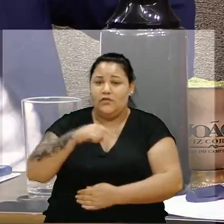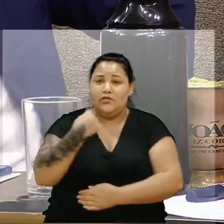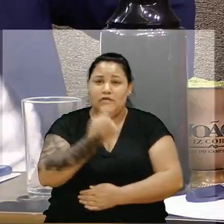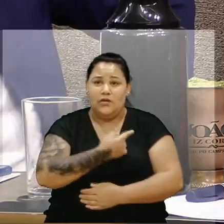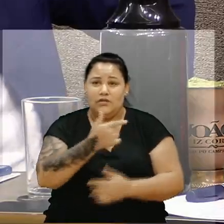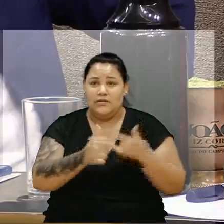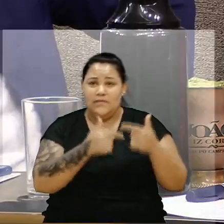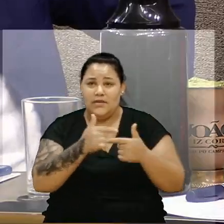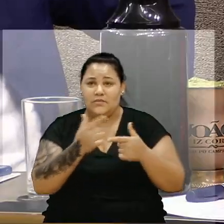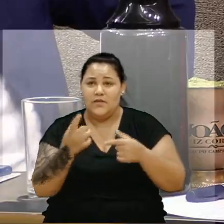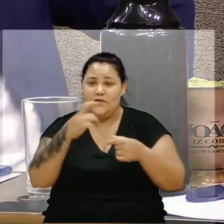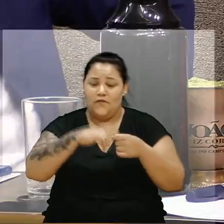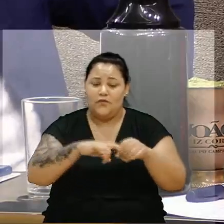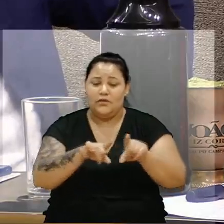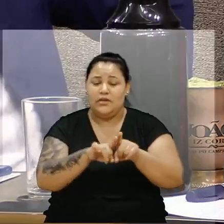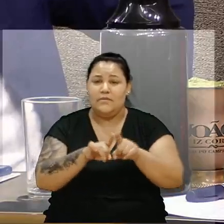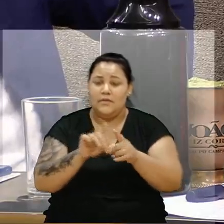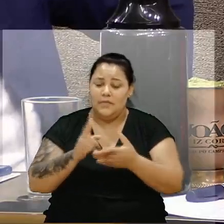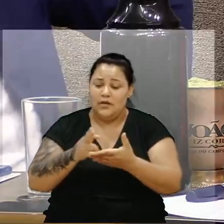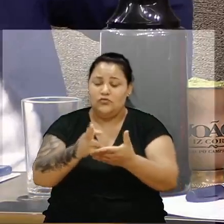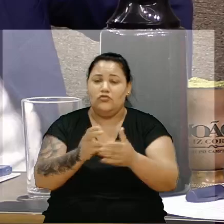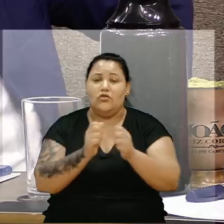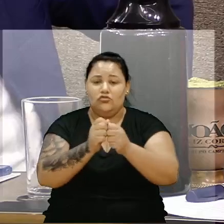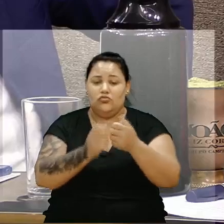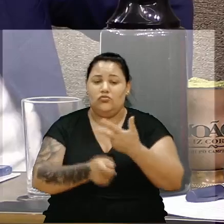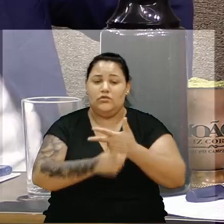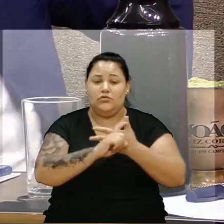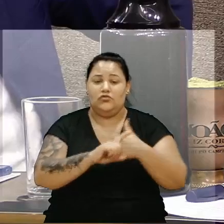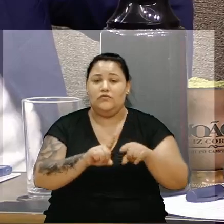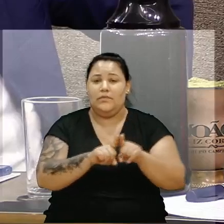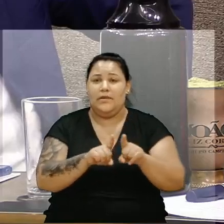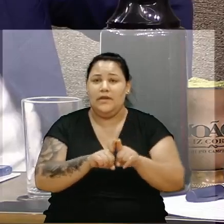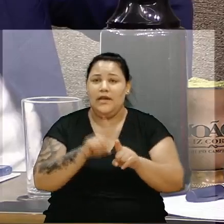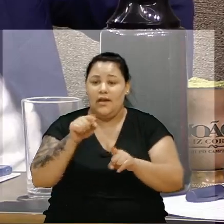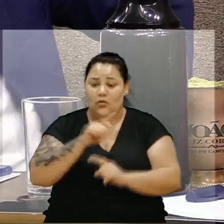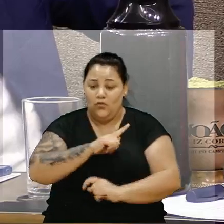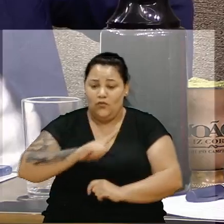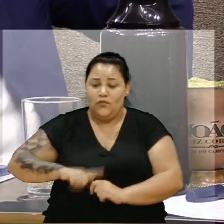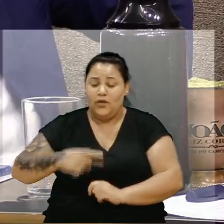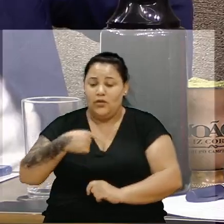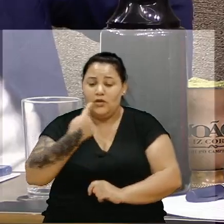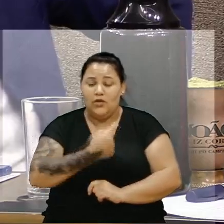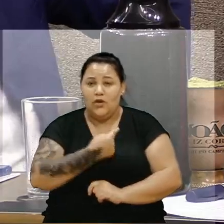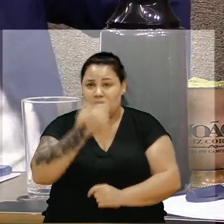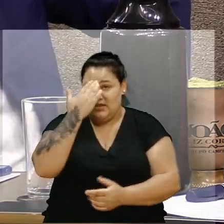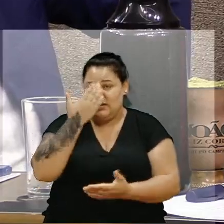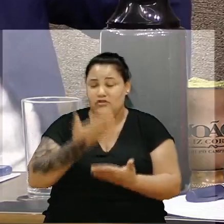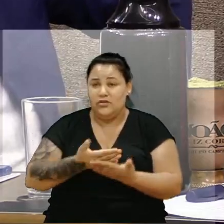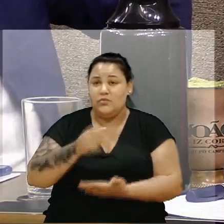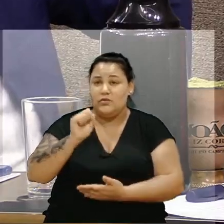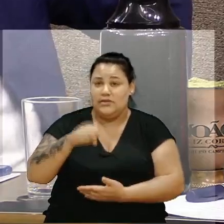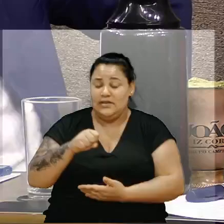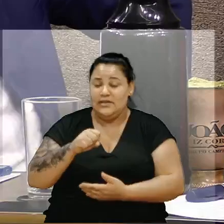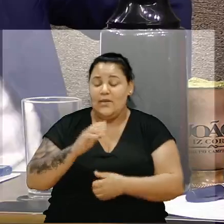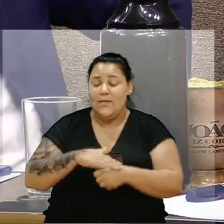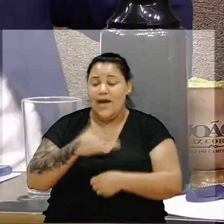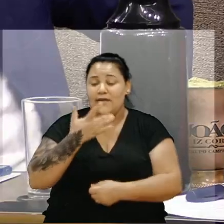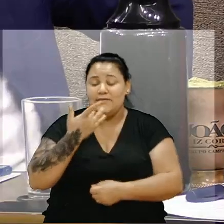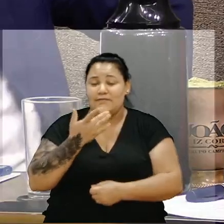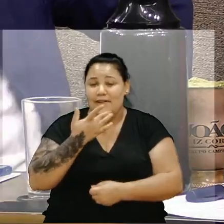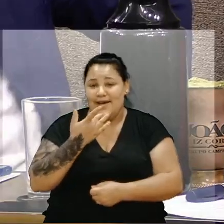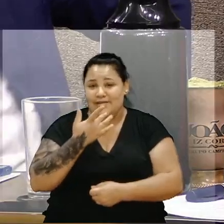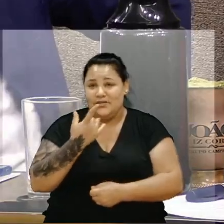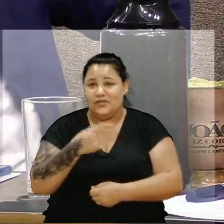que voltasse, né, para que se mantivesse no executivo. É um governo em que nós acreditamos, então fica mais fácil a gente